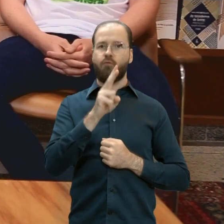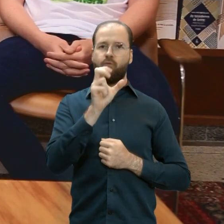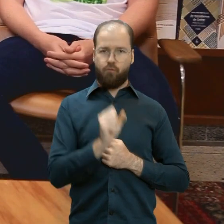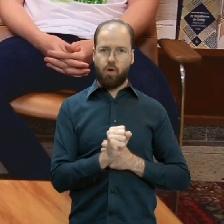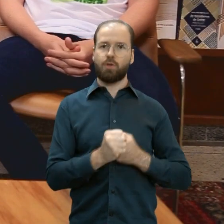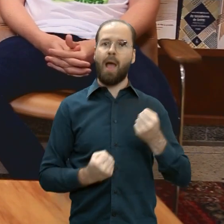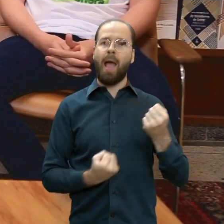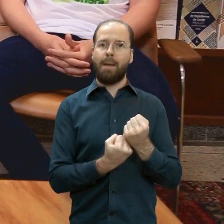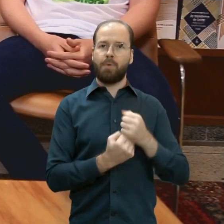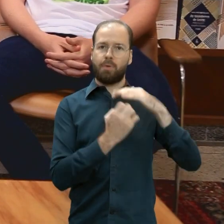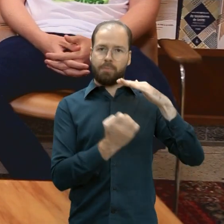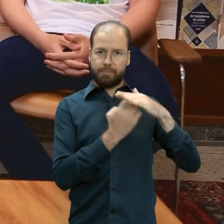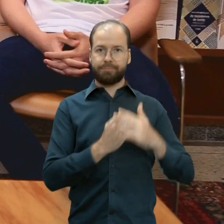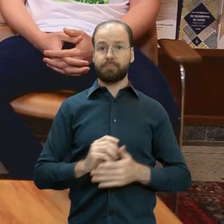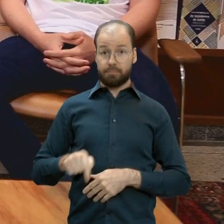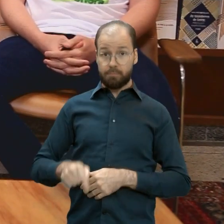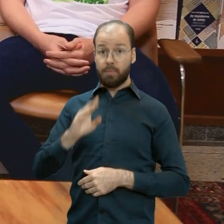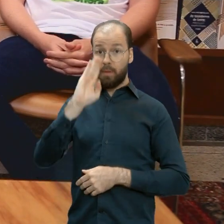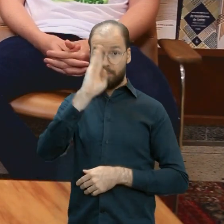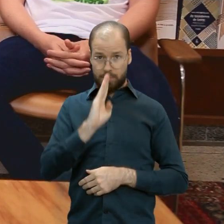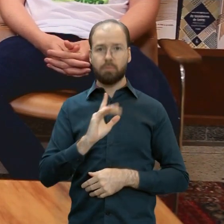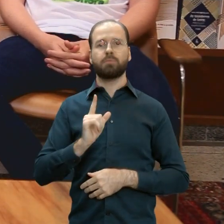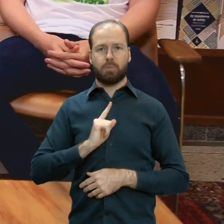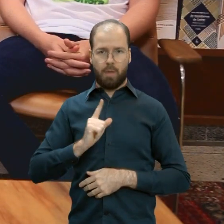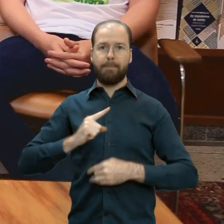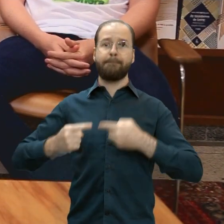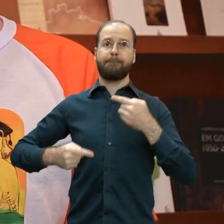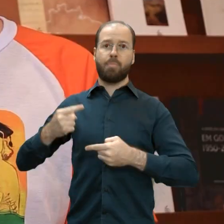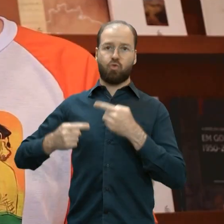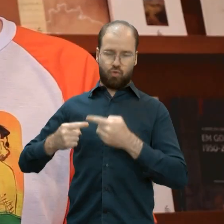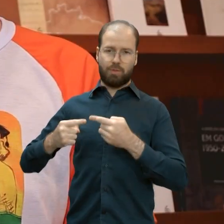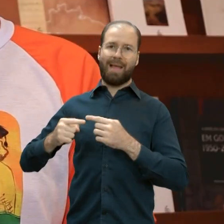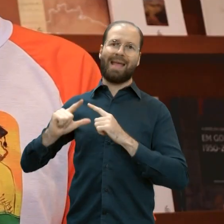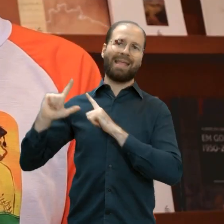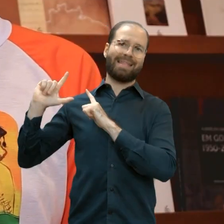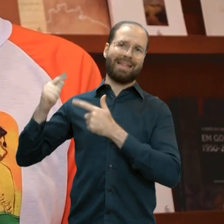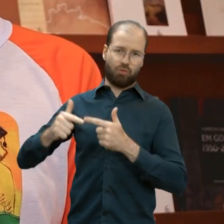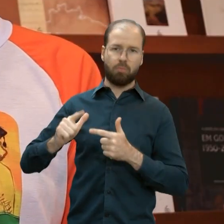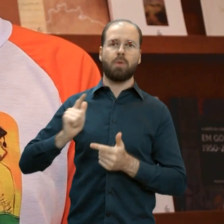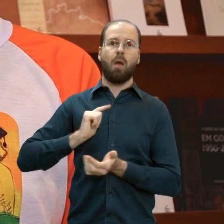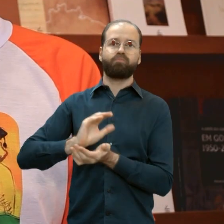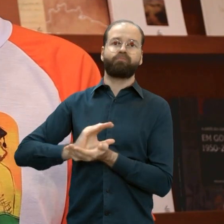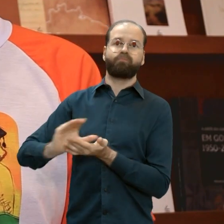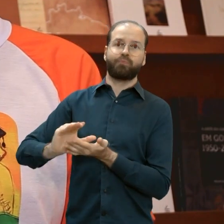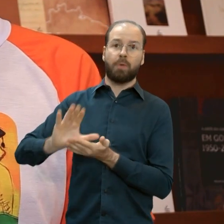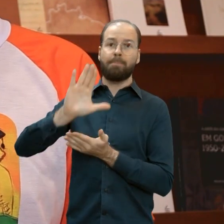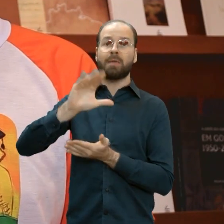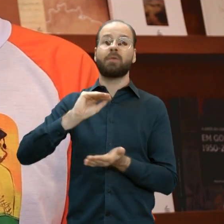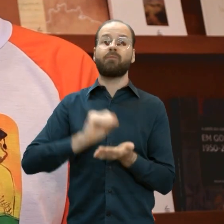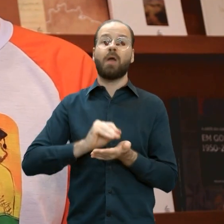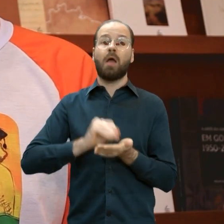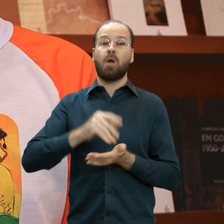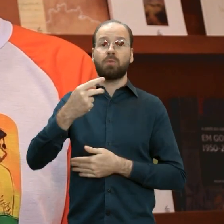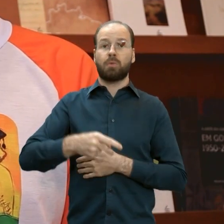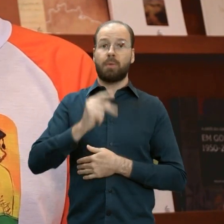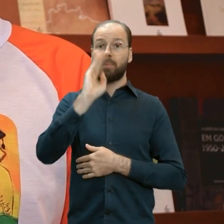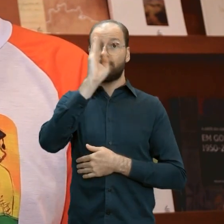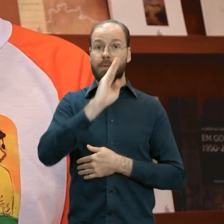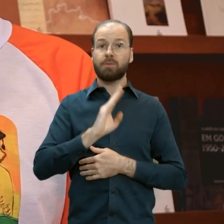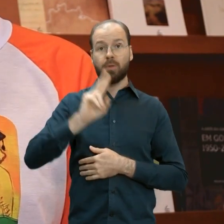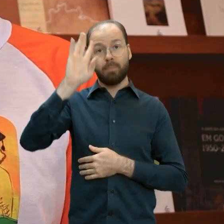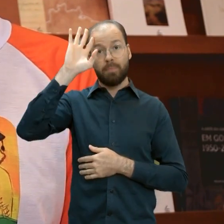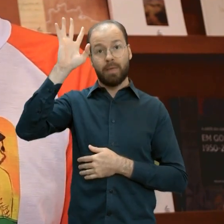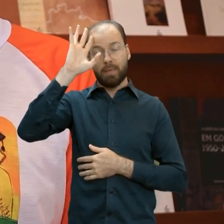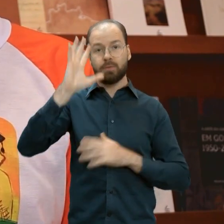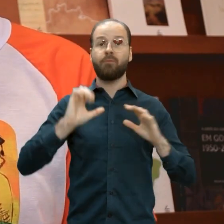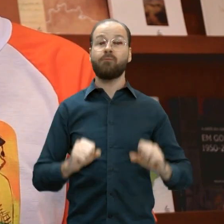também tem. O Brasil tem uma política tradicional voltada para crédito, mas falta no país algo pensando no fortalecimento desses setores